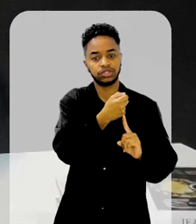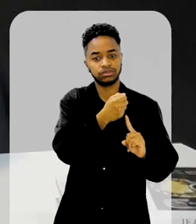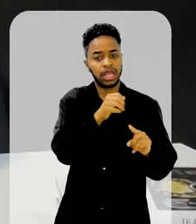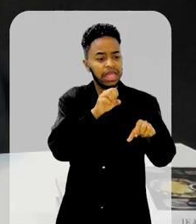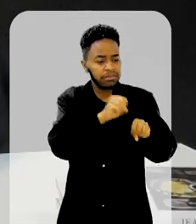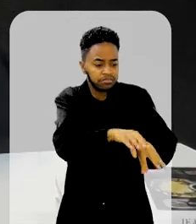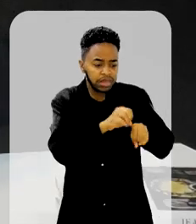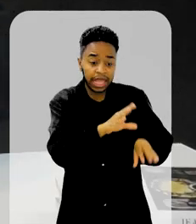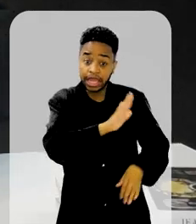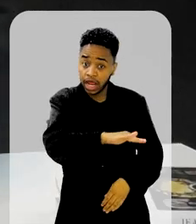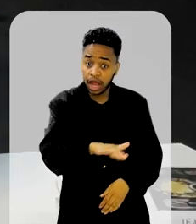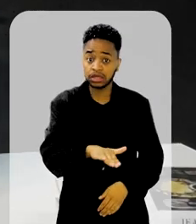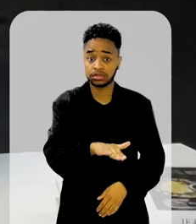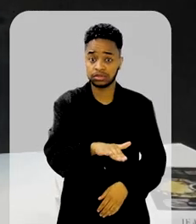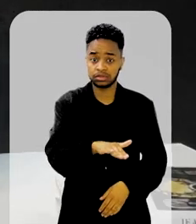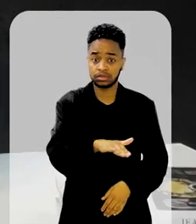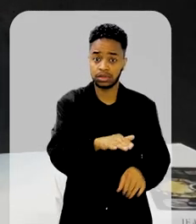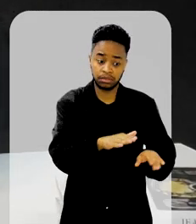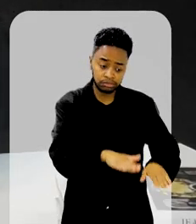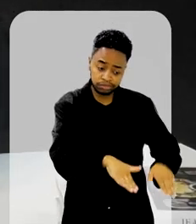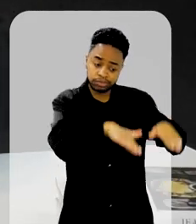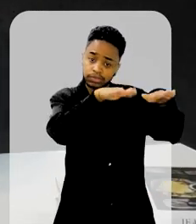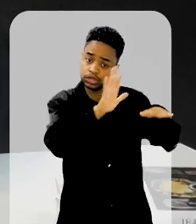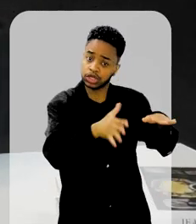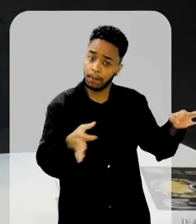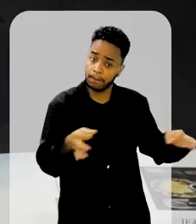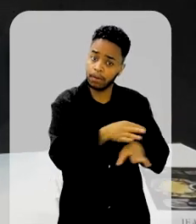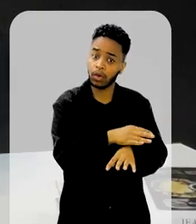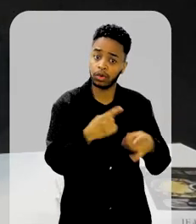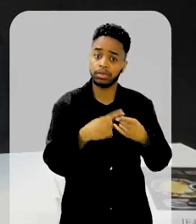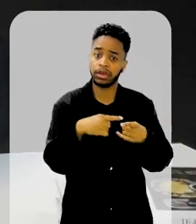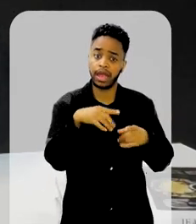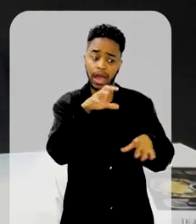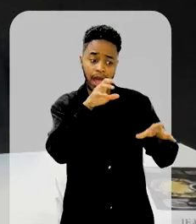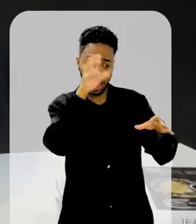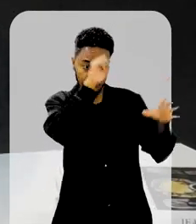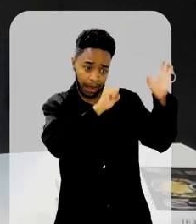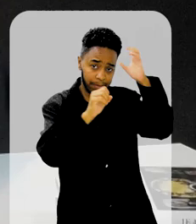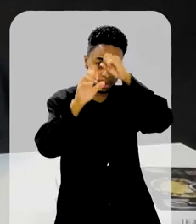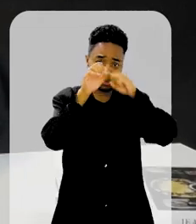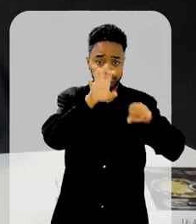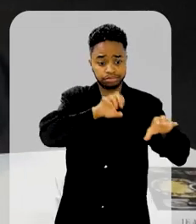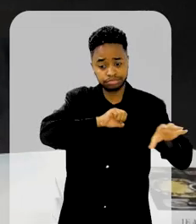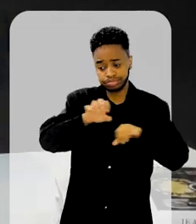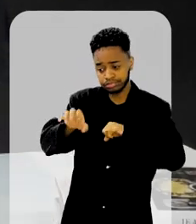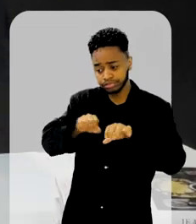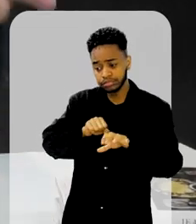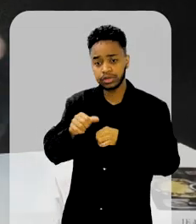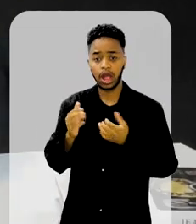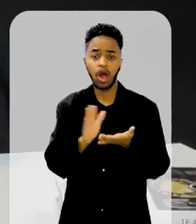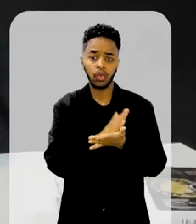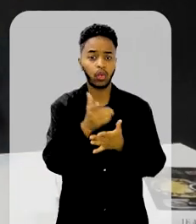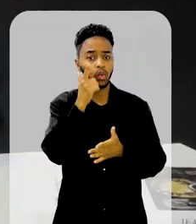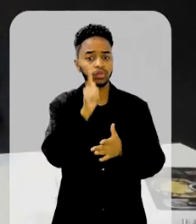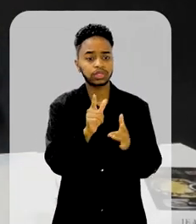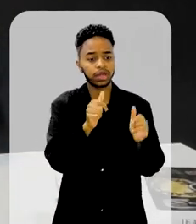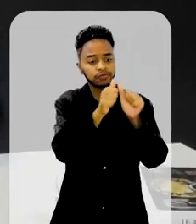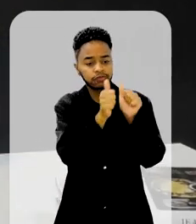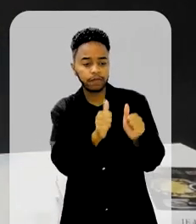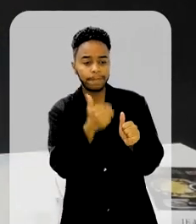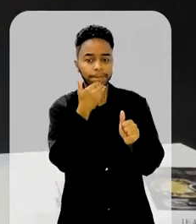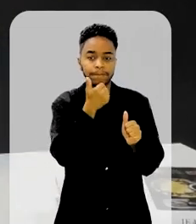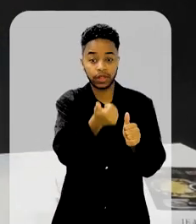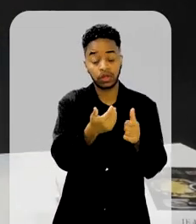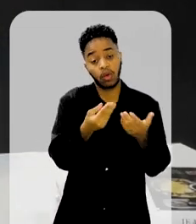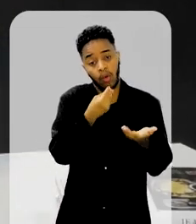artística desde pequena né Ali você vai se desenvolvendo um ou outro o outro consegue escupir melhor pá